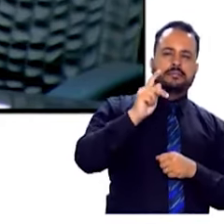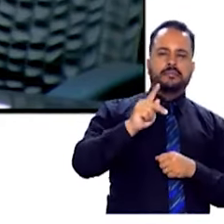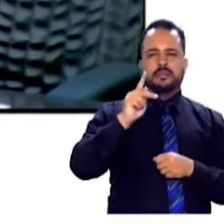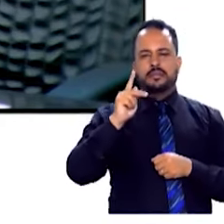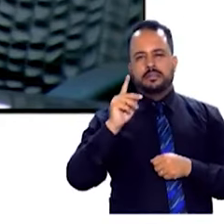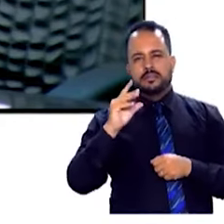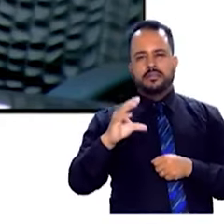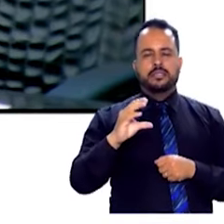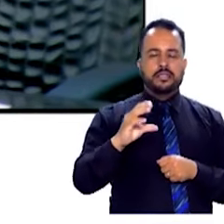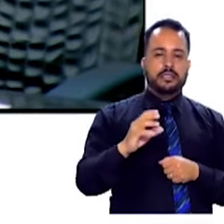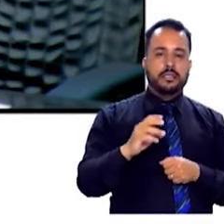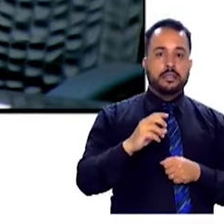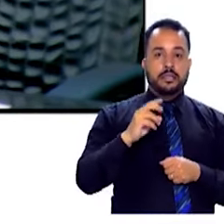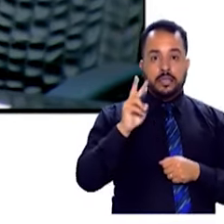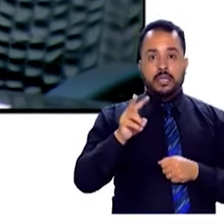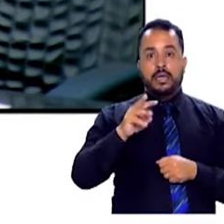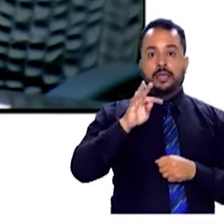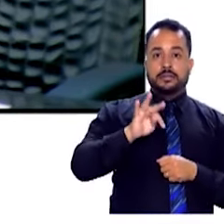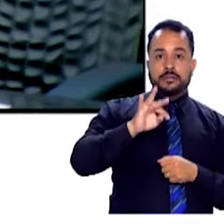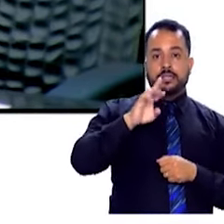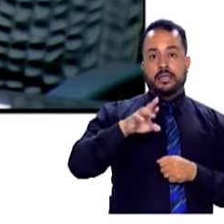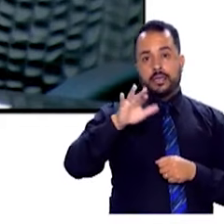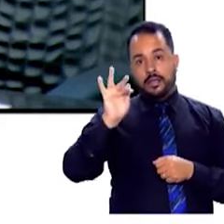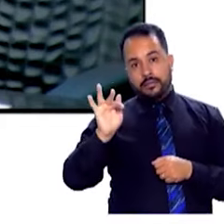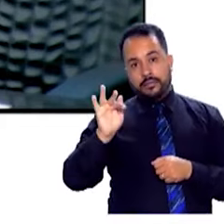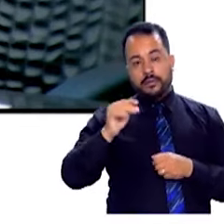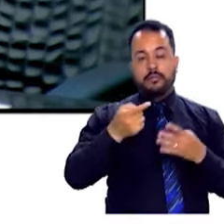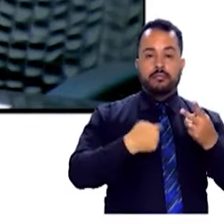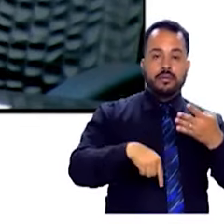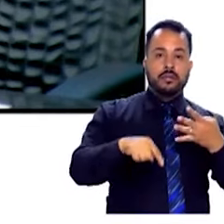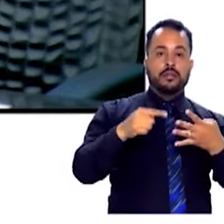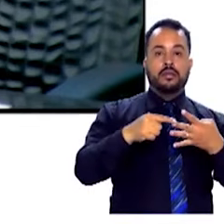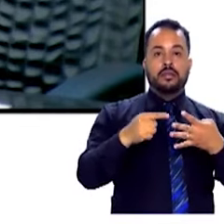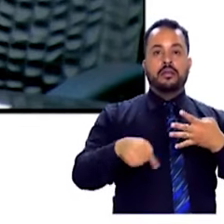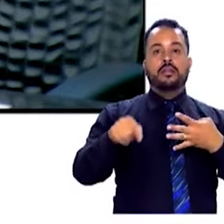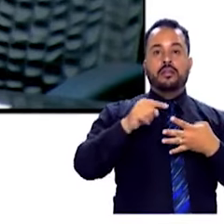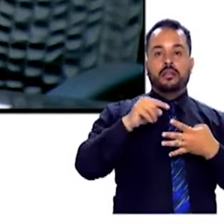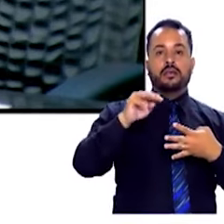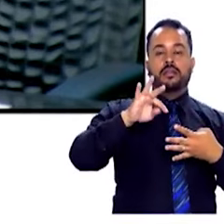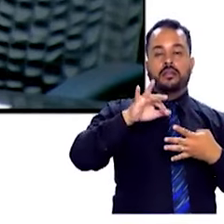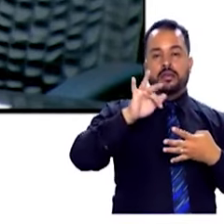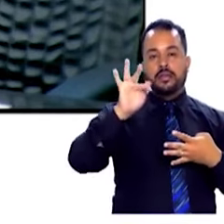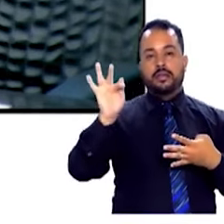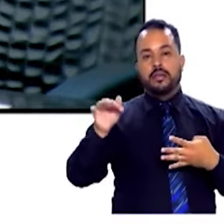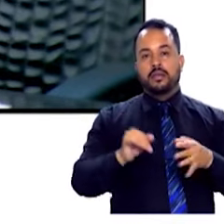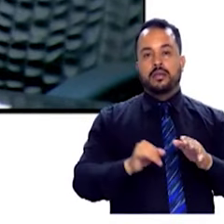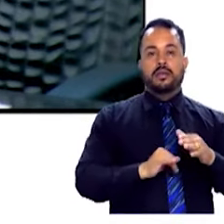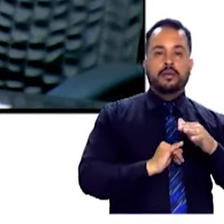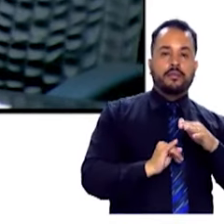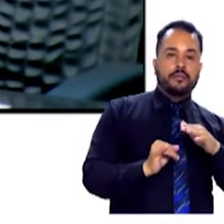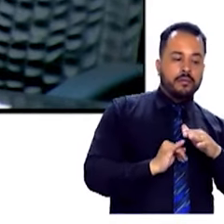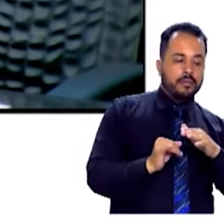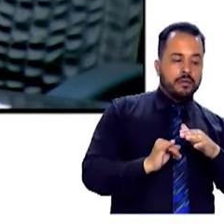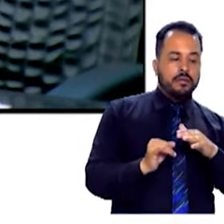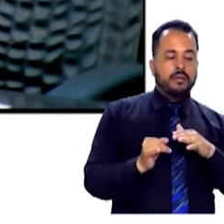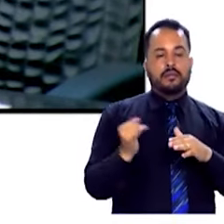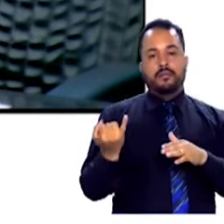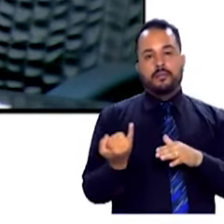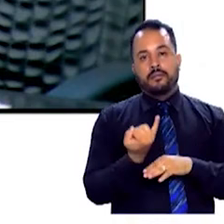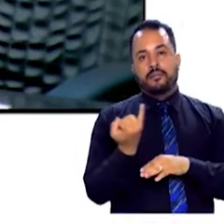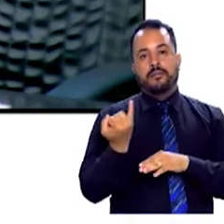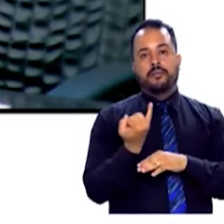prevê que o STF e o STJ podem desconsiderar vício formal de recurso tempestivo ou determinar sua